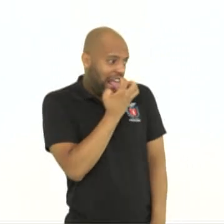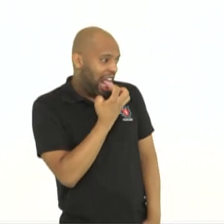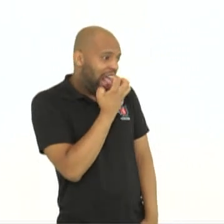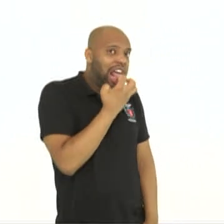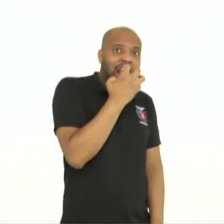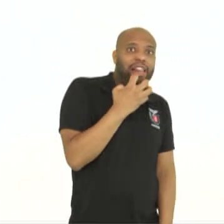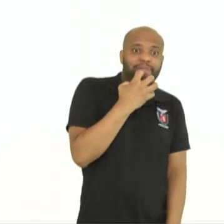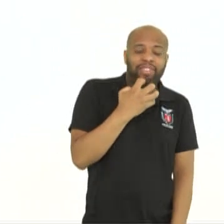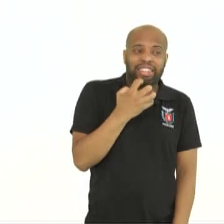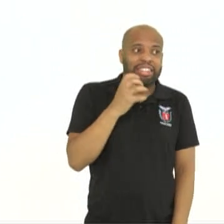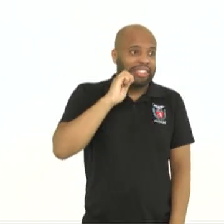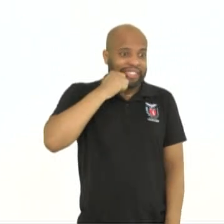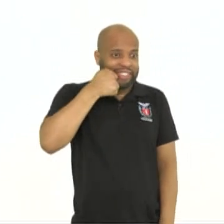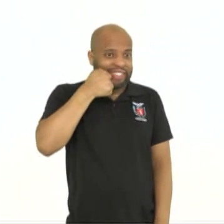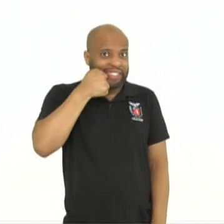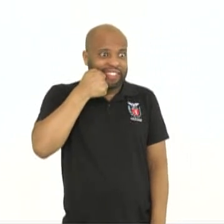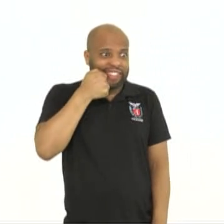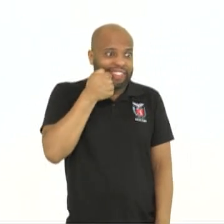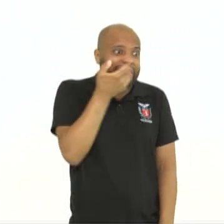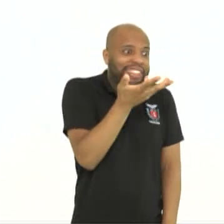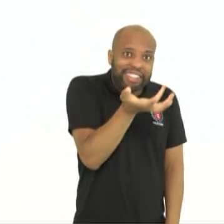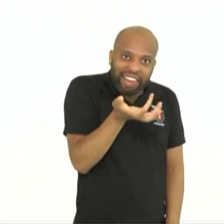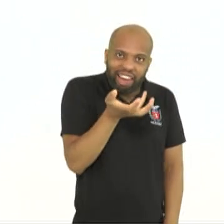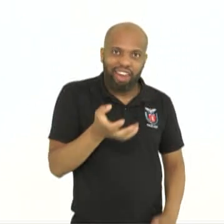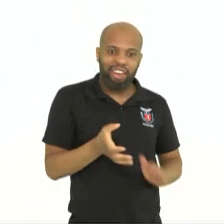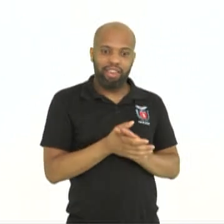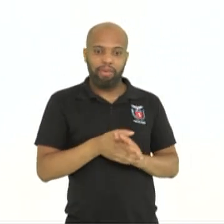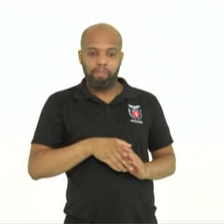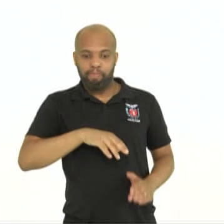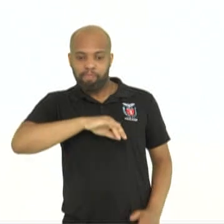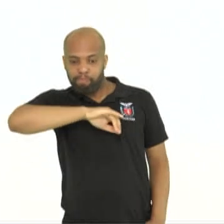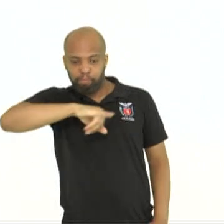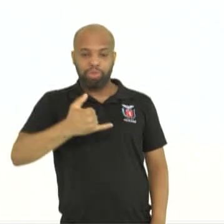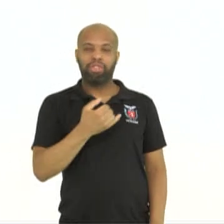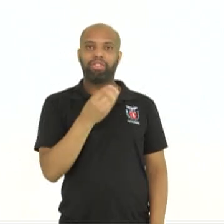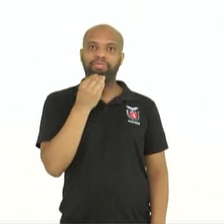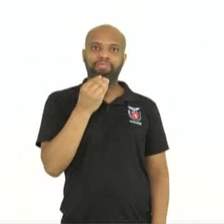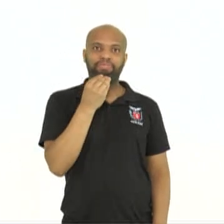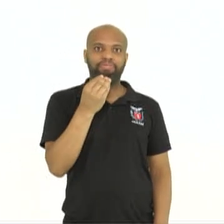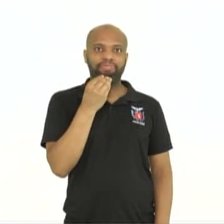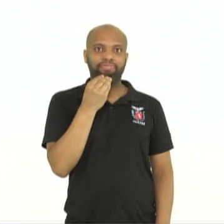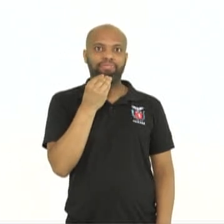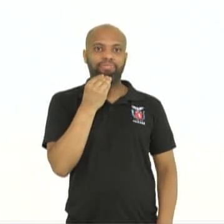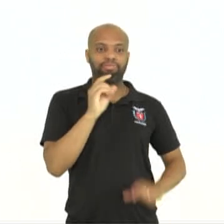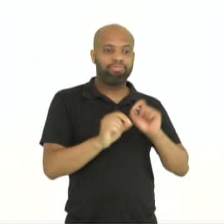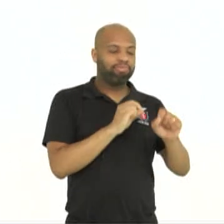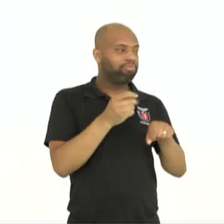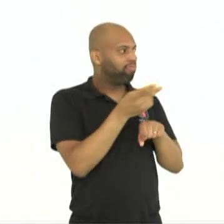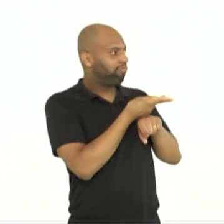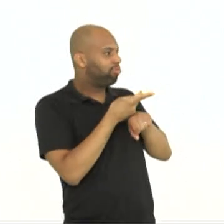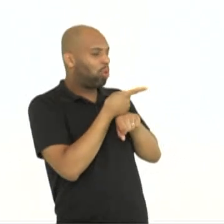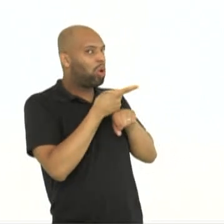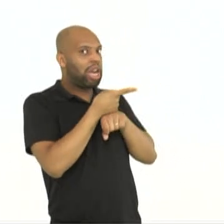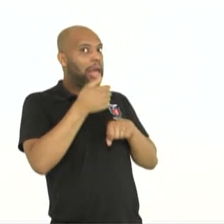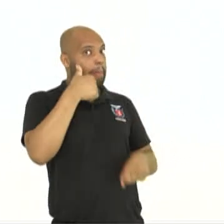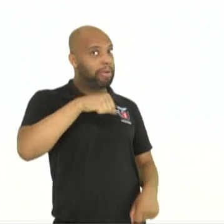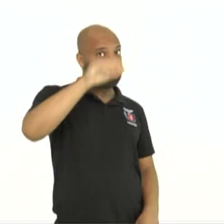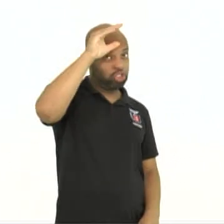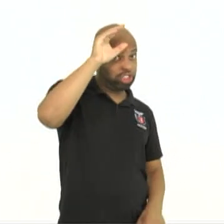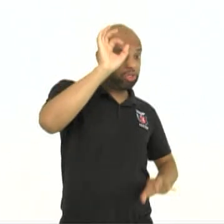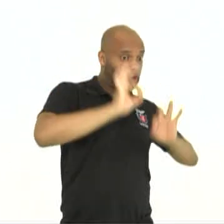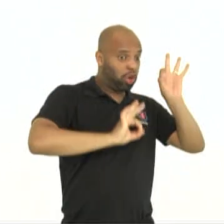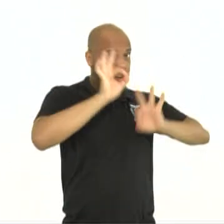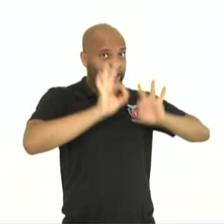não poderia ficar guardado. Na primeira oportunidade em que eu fiquei sozinha, procurei minha tia, que estava preparando